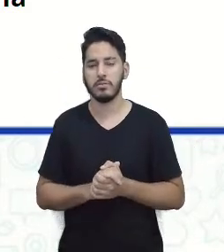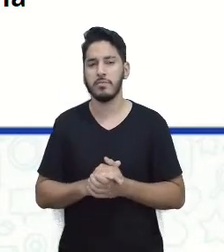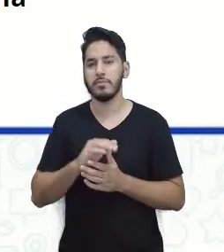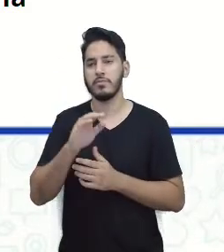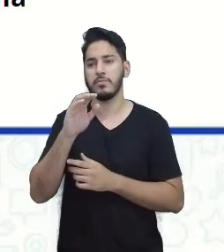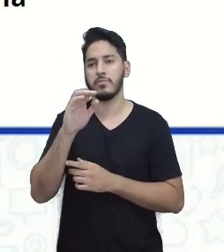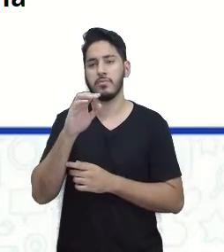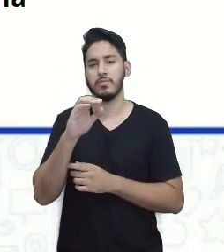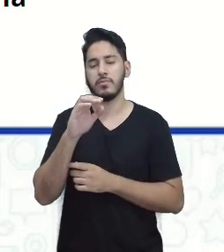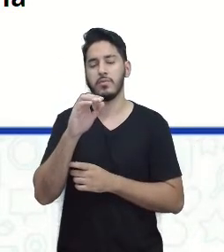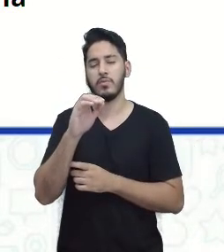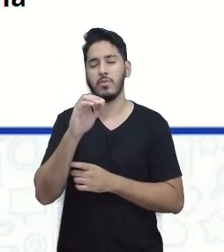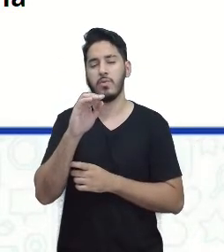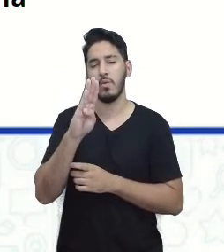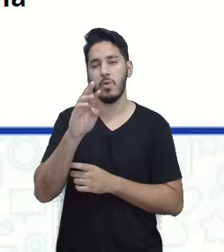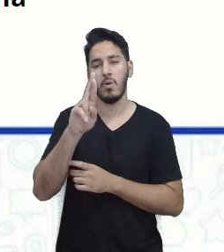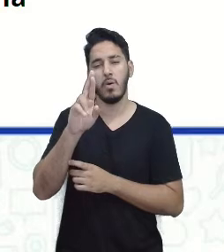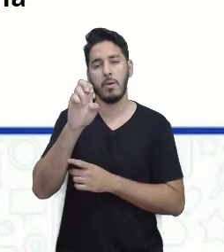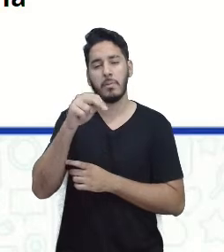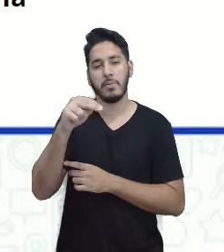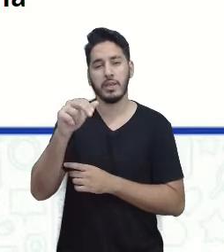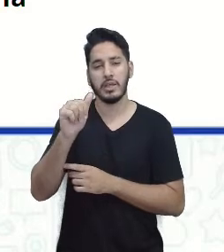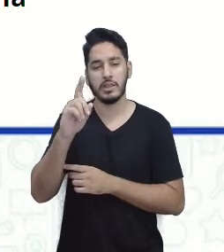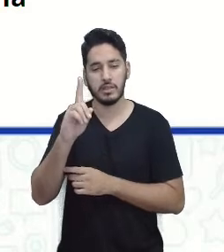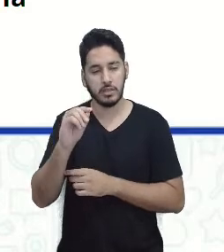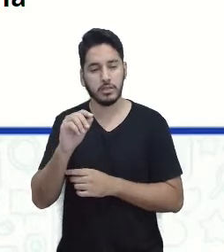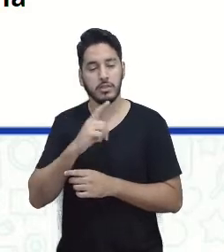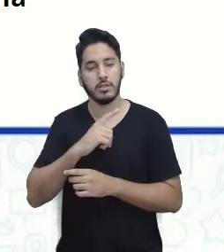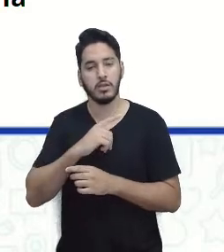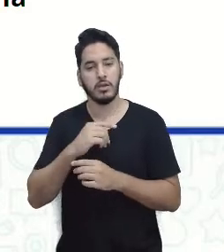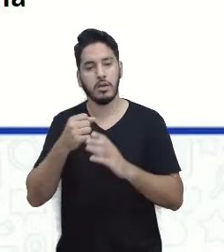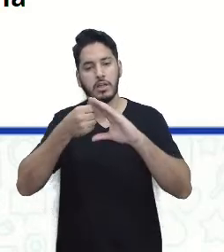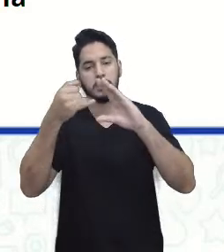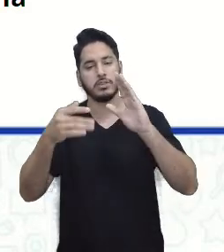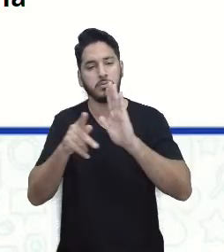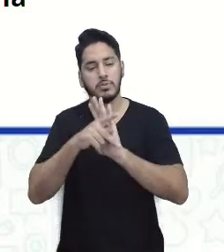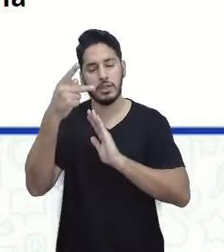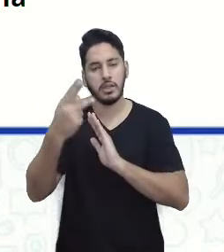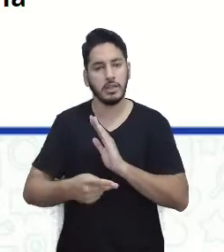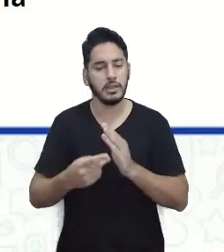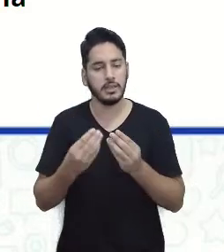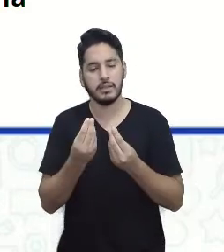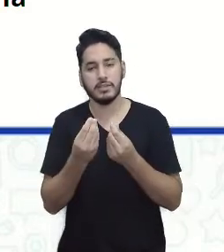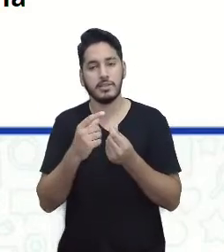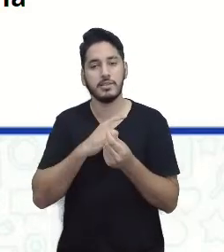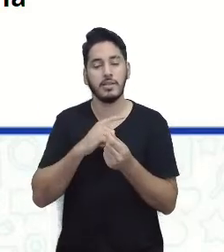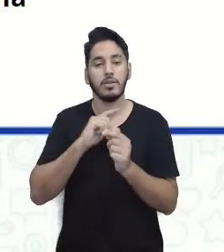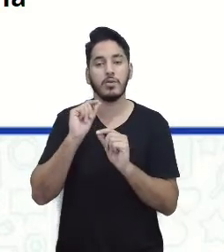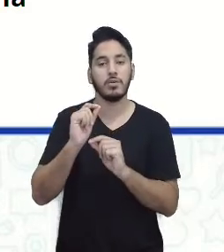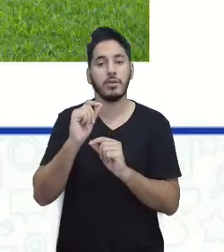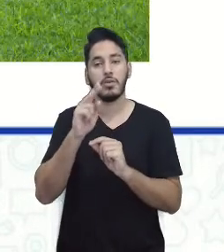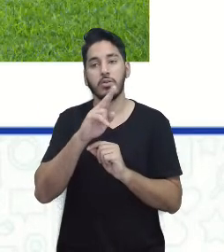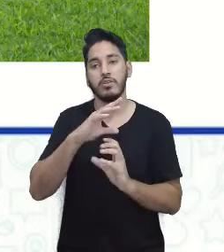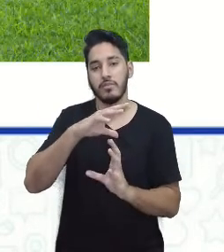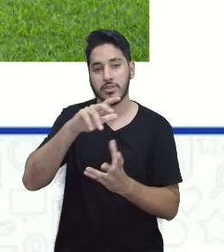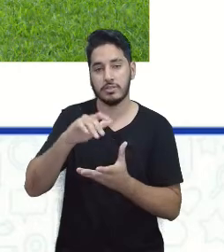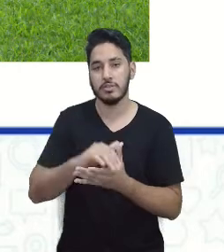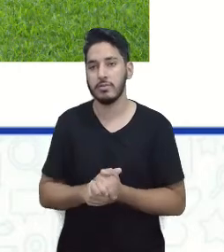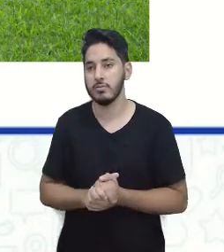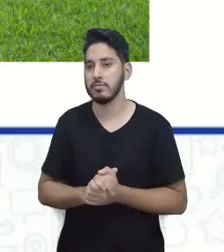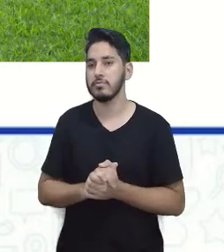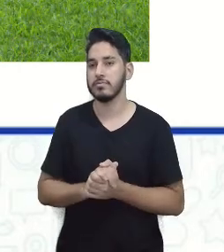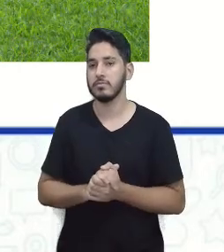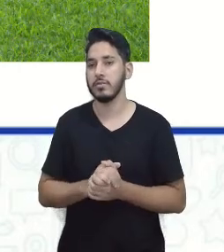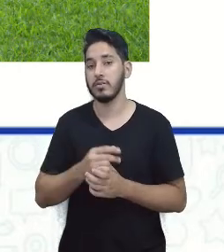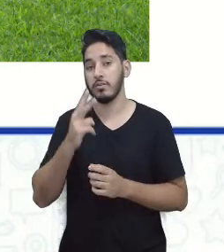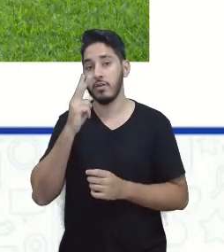ele tinha essa característica bem daqui, bem da terra, ao mesmo tempo em que ele tem uma obra universal. E